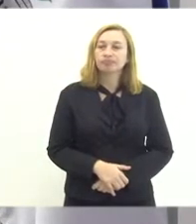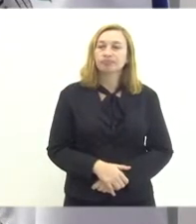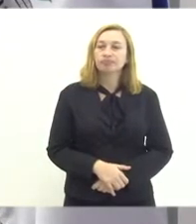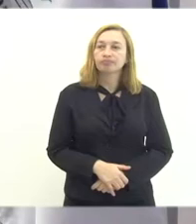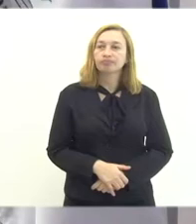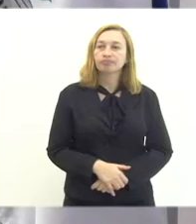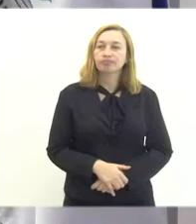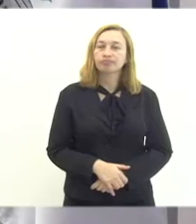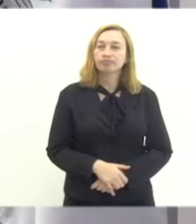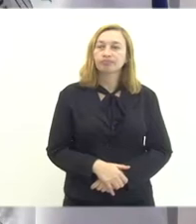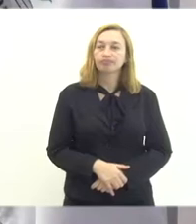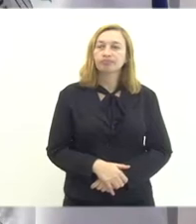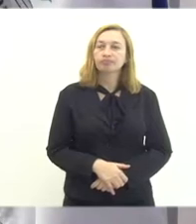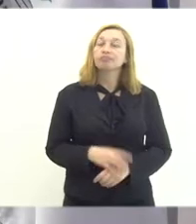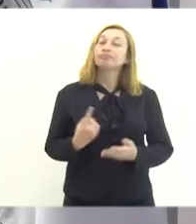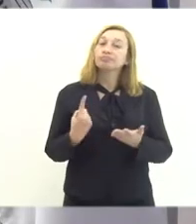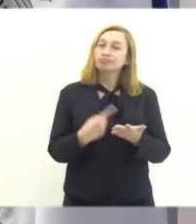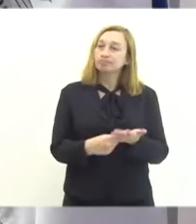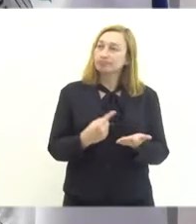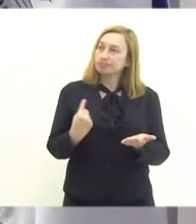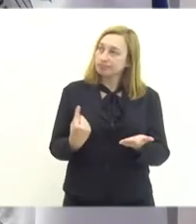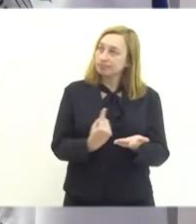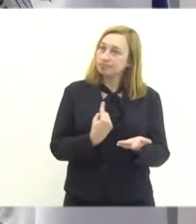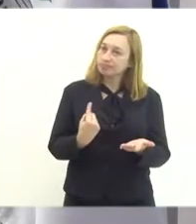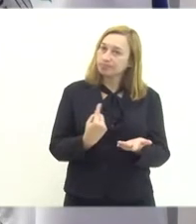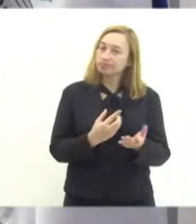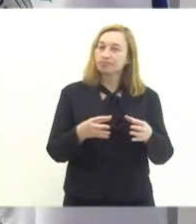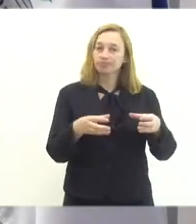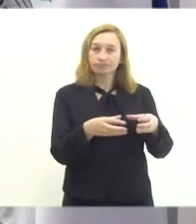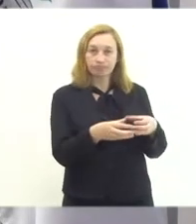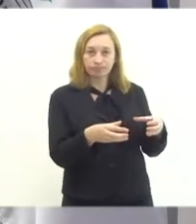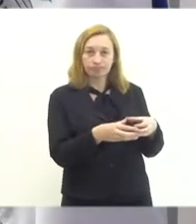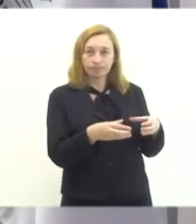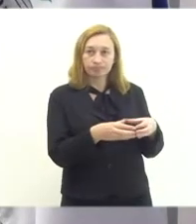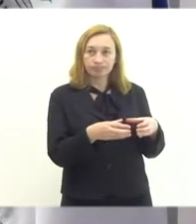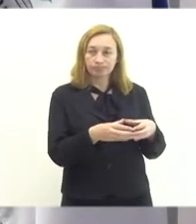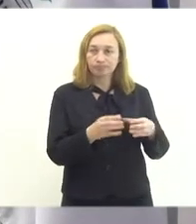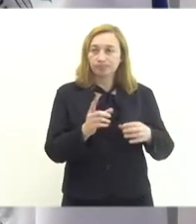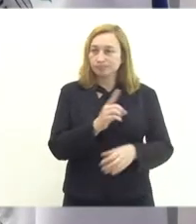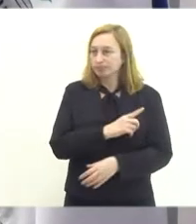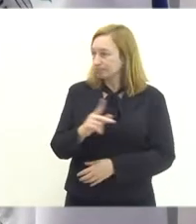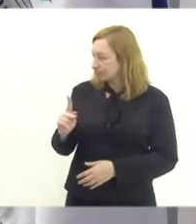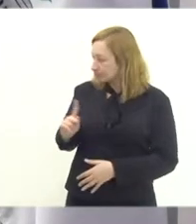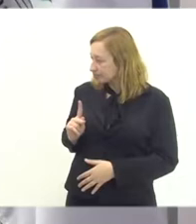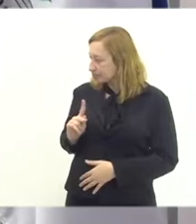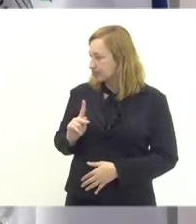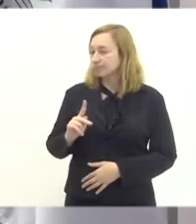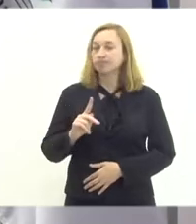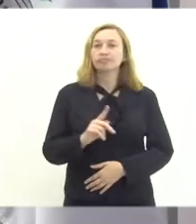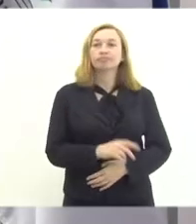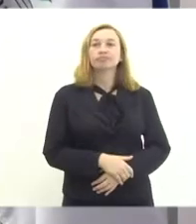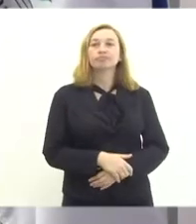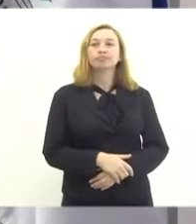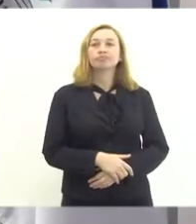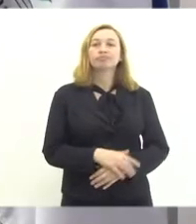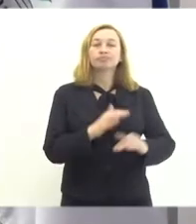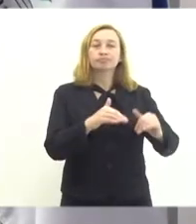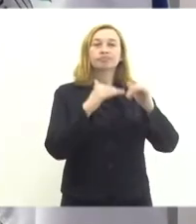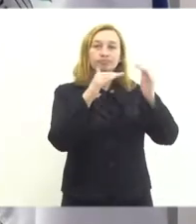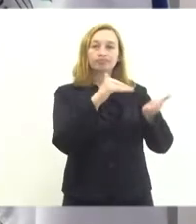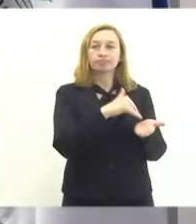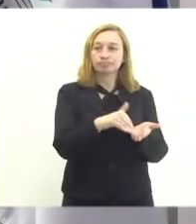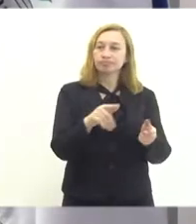e fica aí o nosso comprometimento com a comissão com a Defensoria Pública como a que colocou o